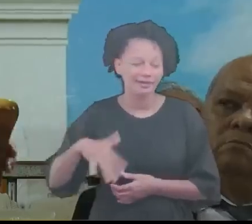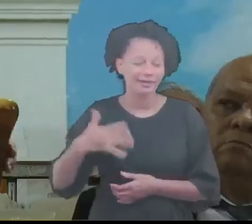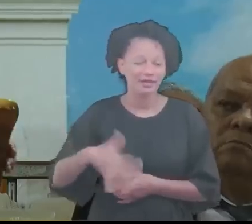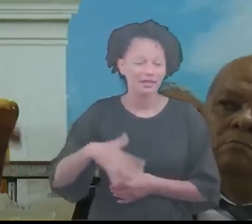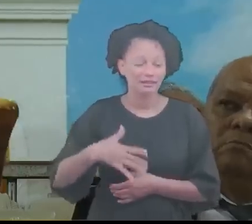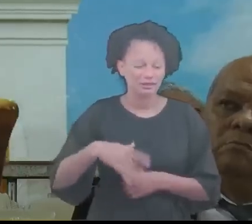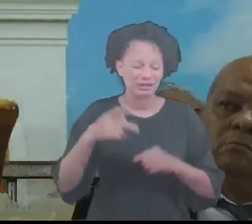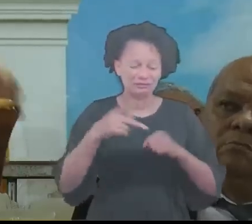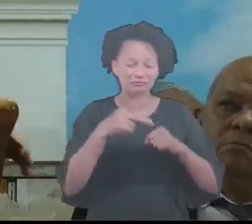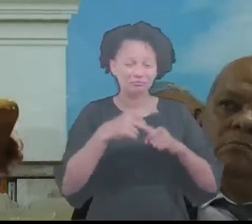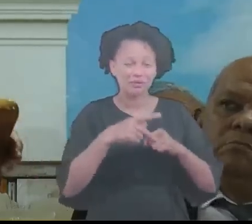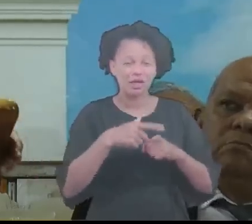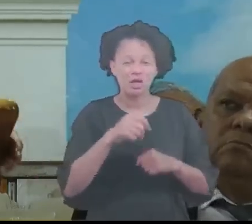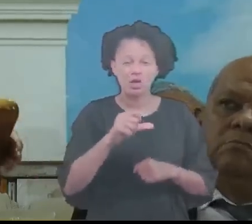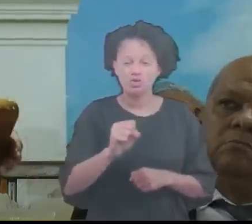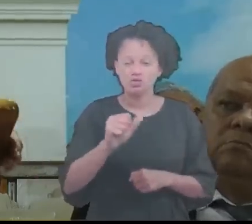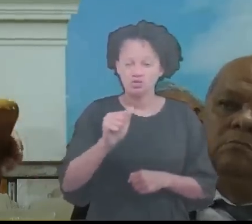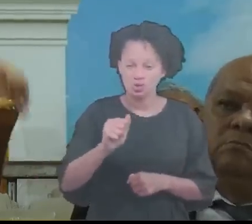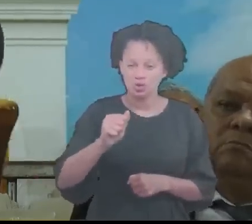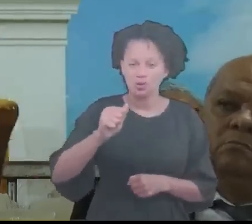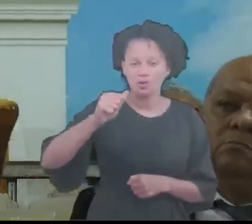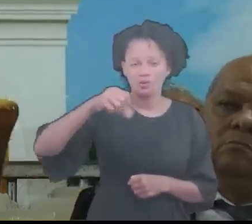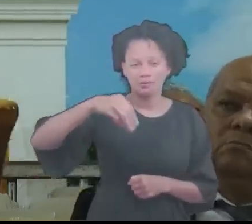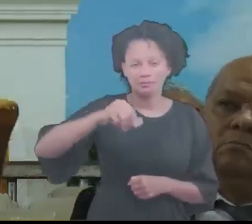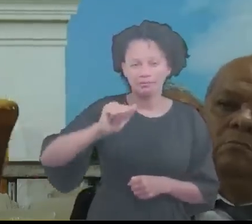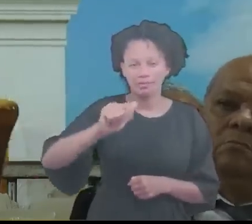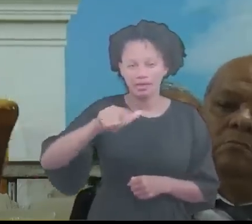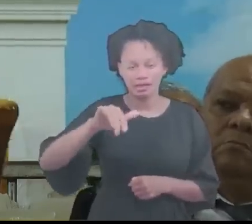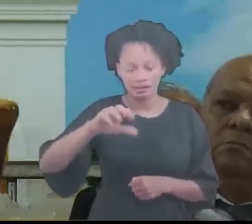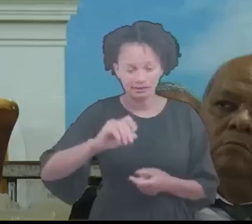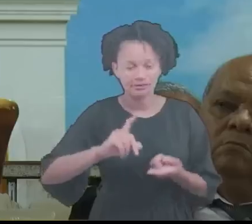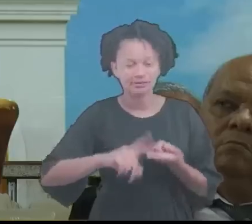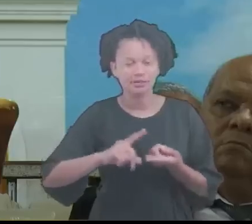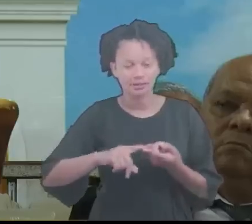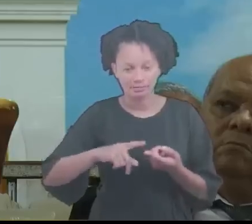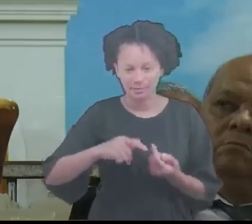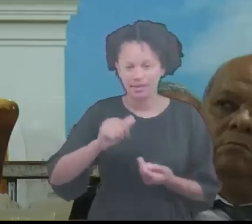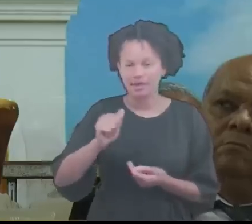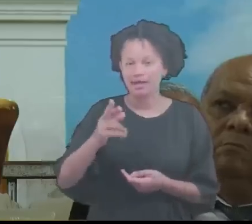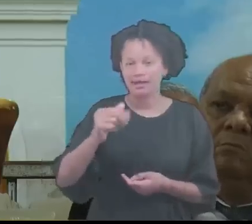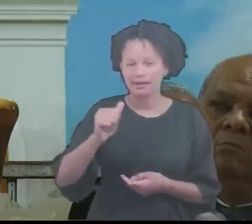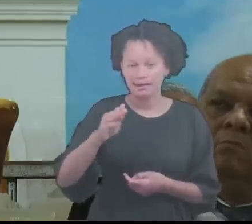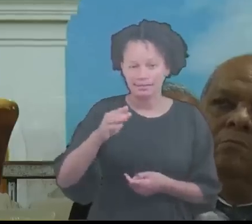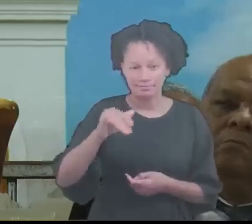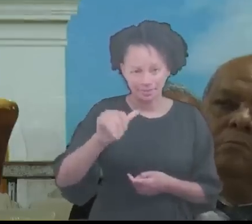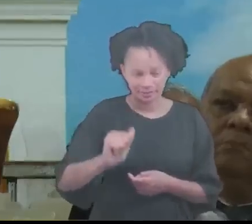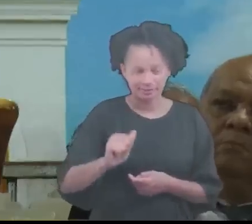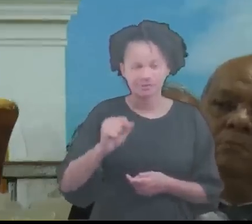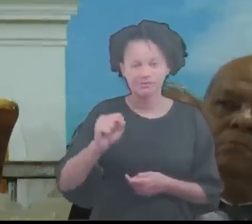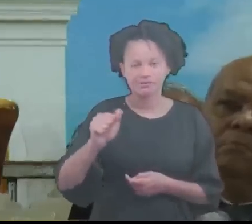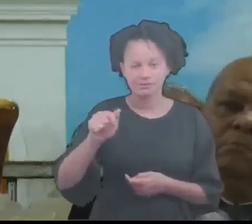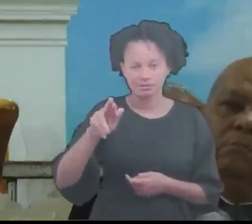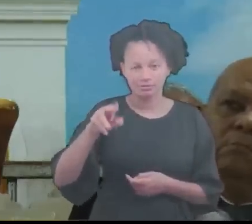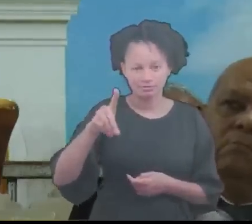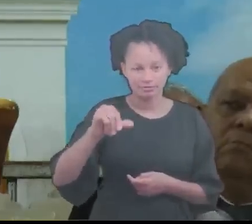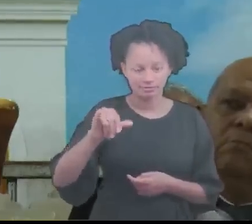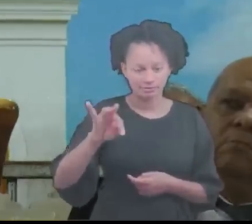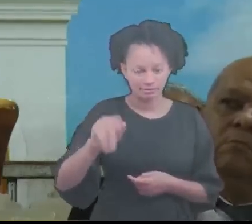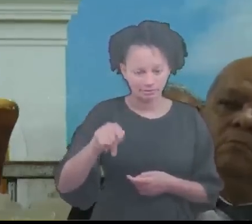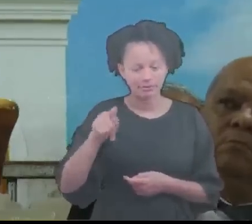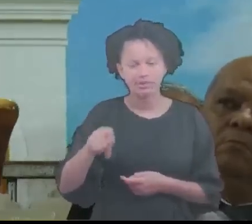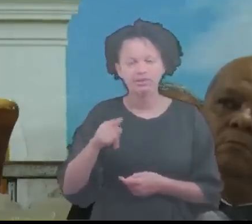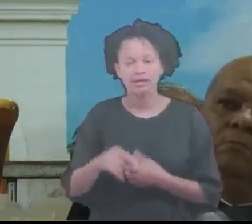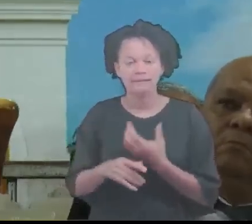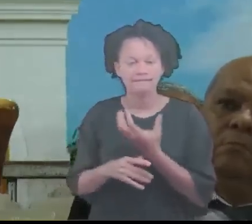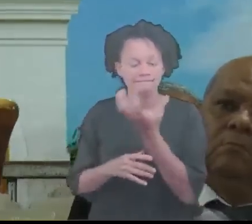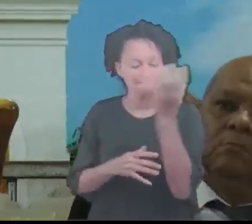Somália e da Arábia Saudita, e é tirada, é uma resina que sai da planta por incisão.